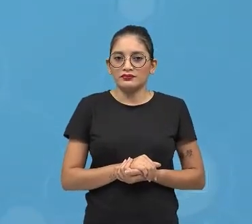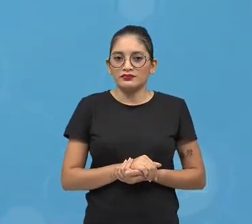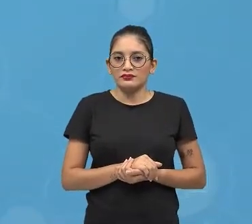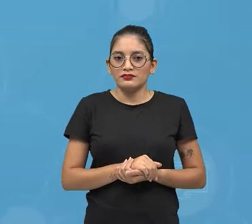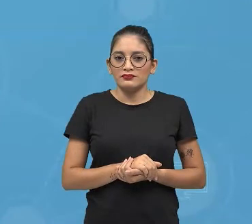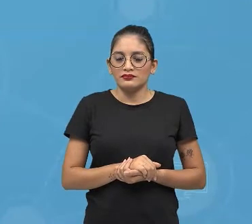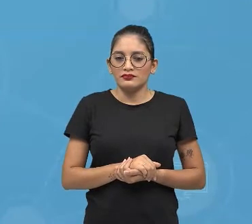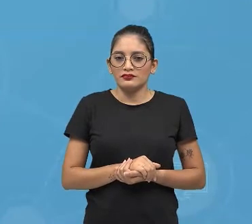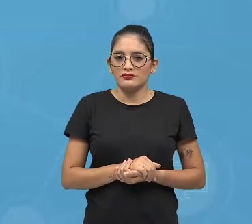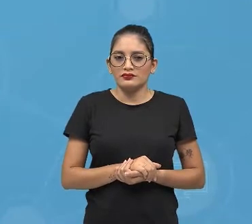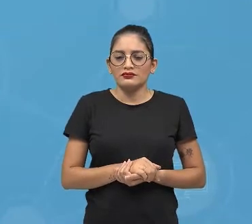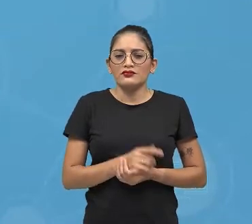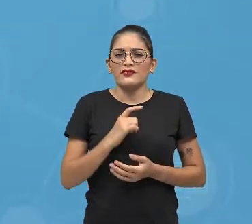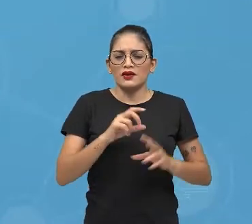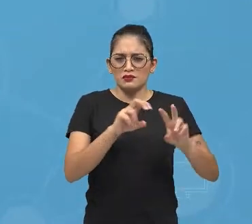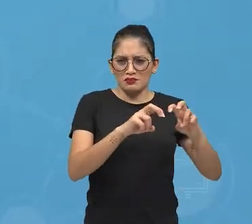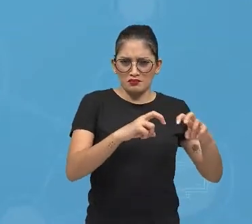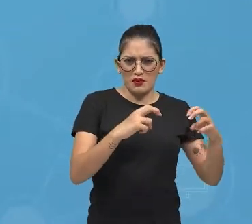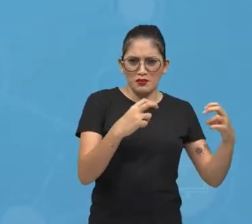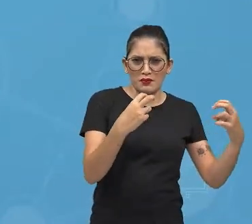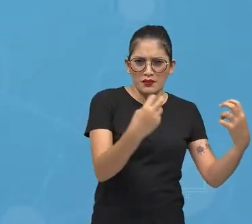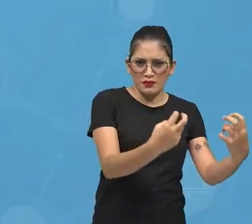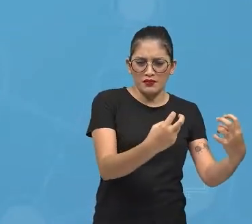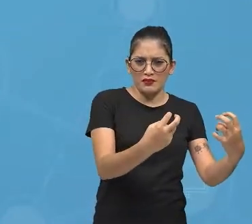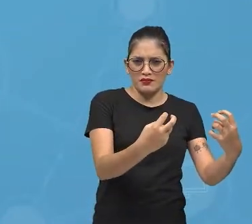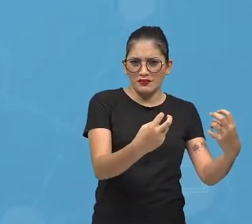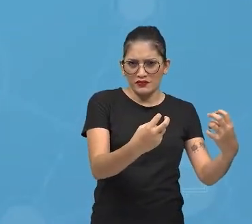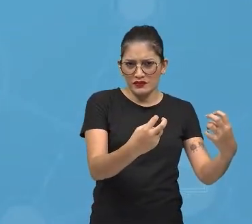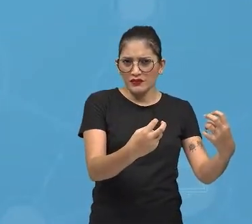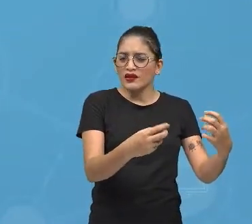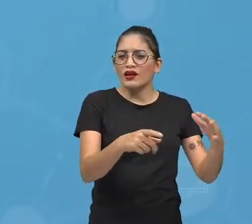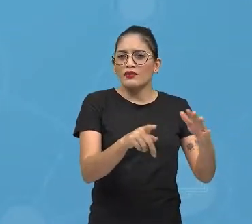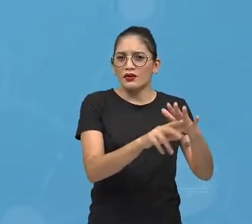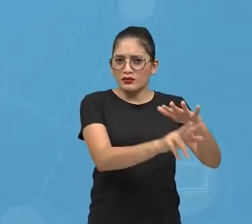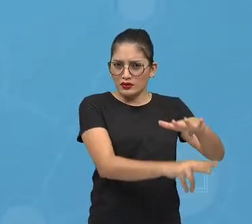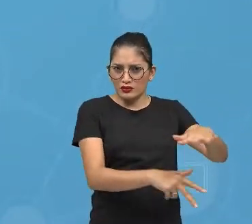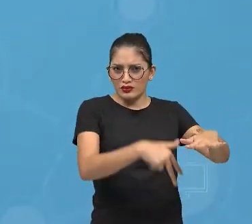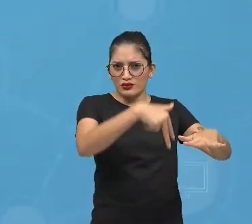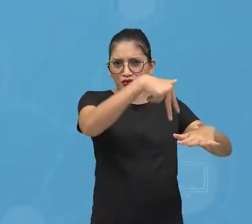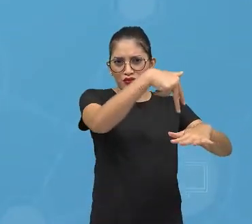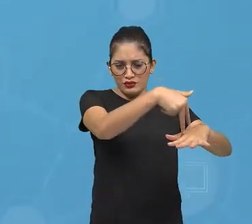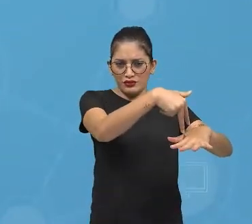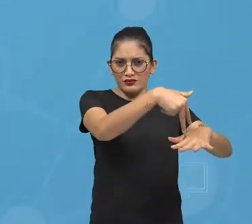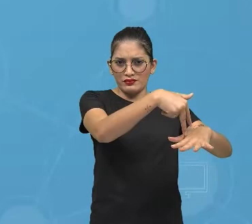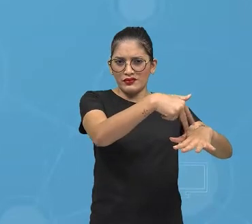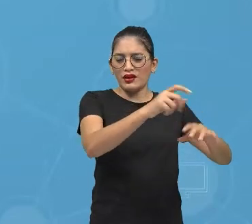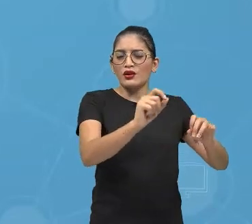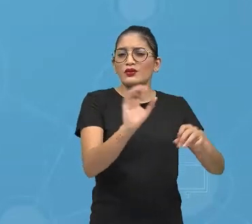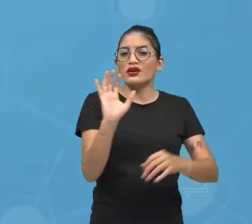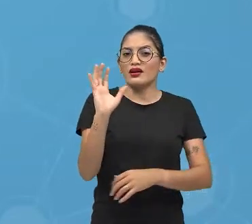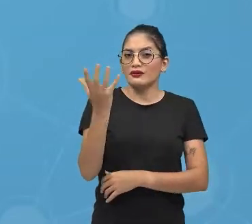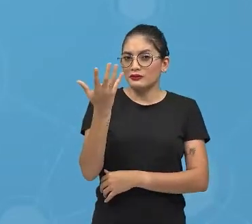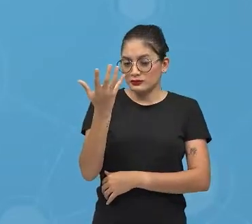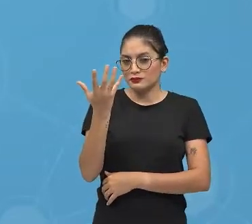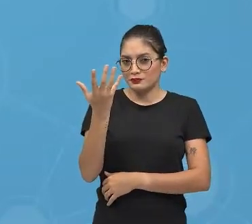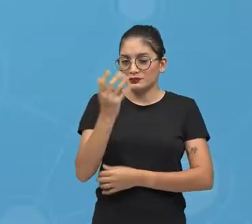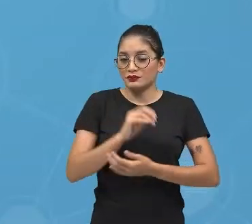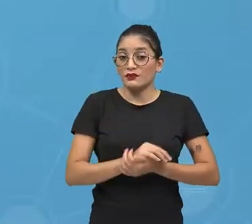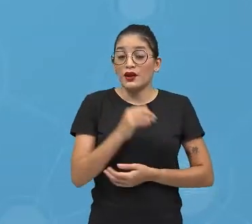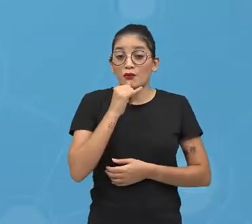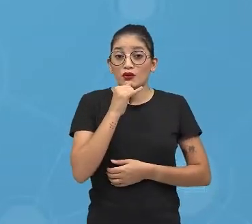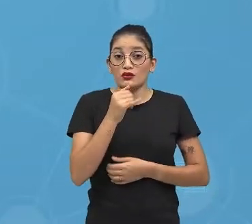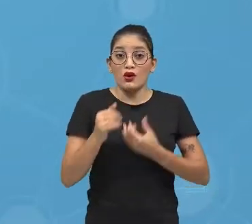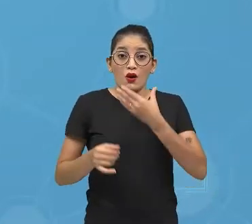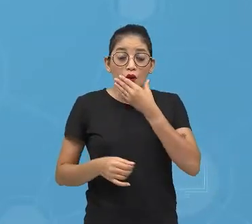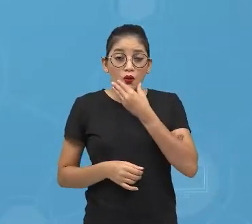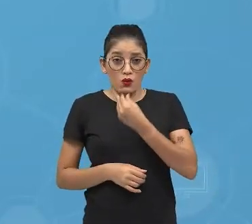Sansara, que é isso? A roda das encarnações. Aí o que acontece aí? Se o homem